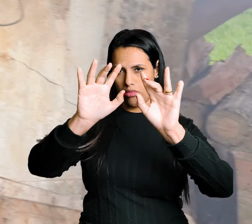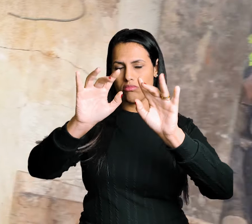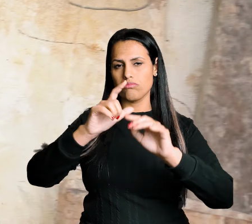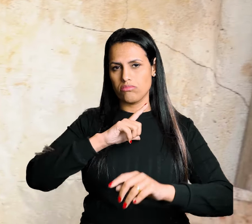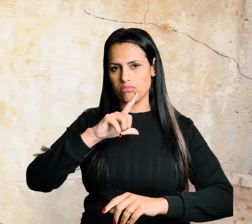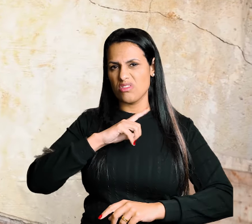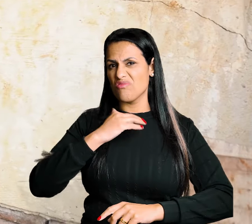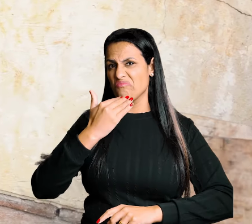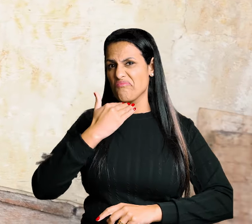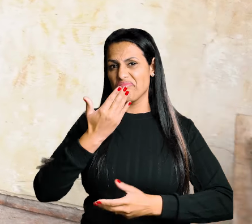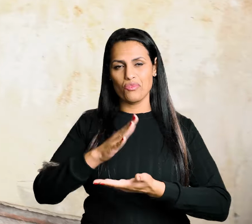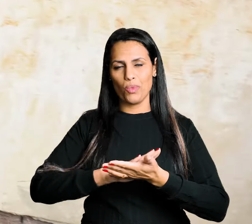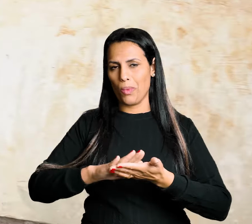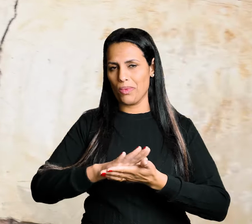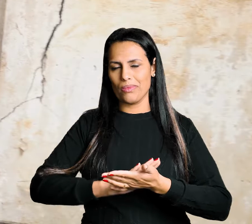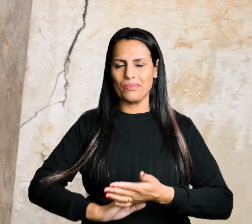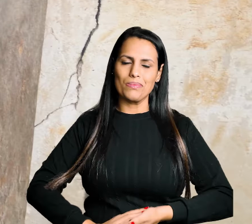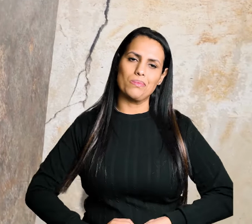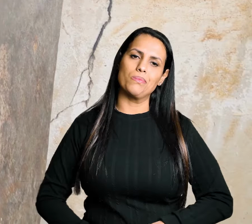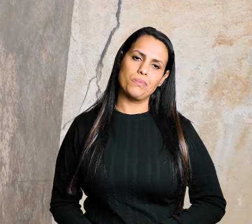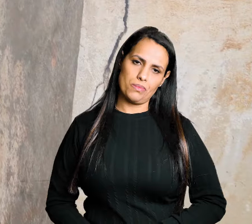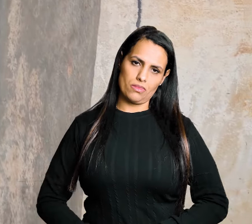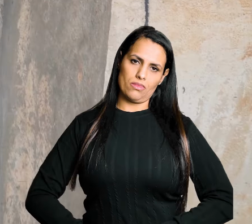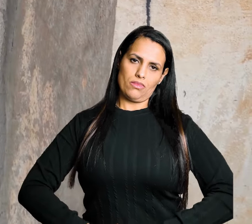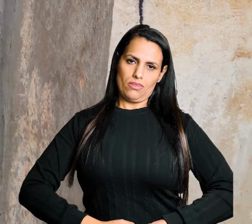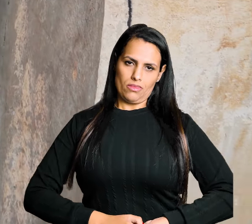não funciona.